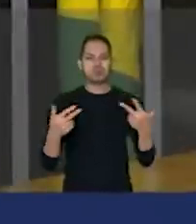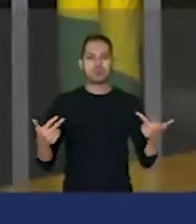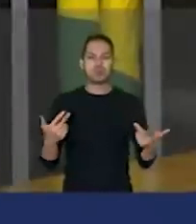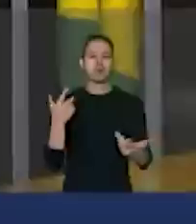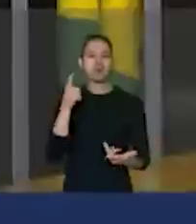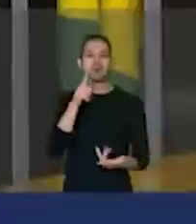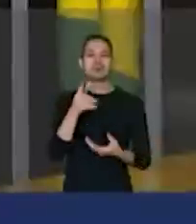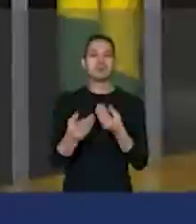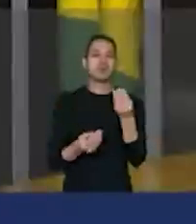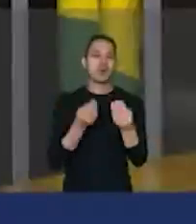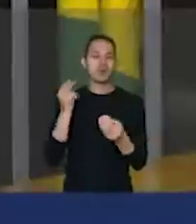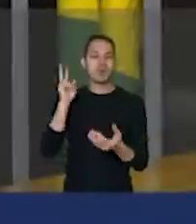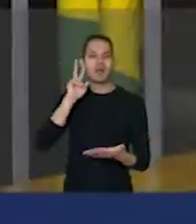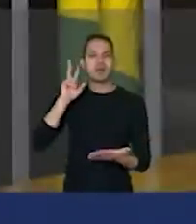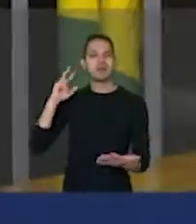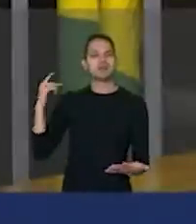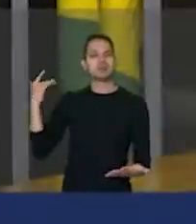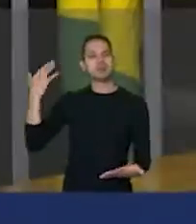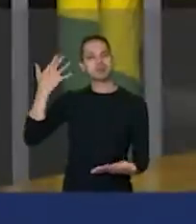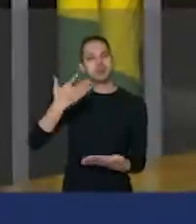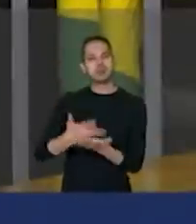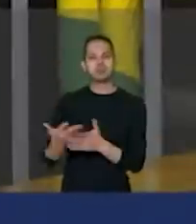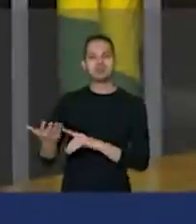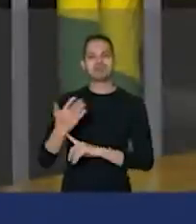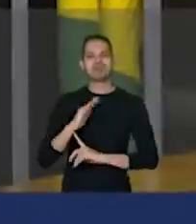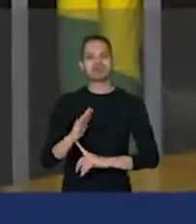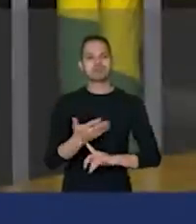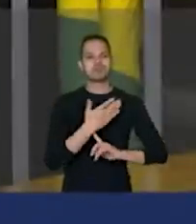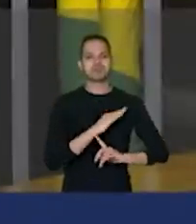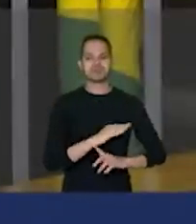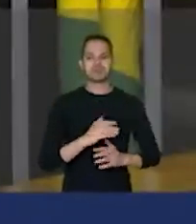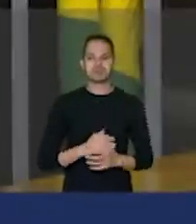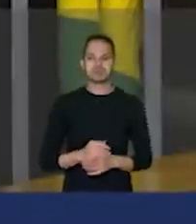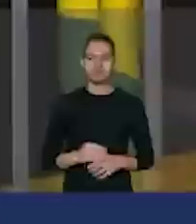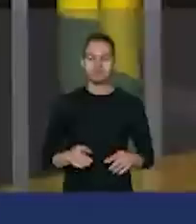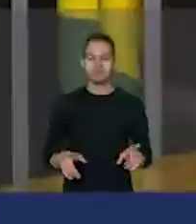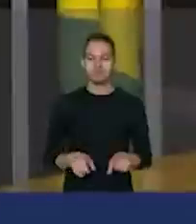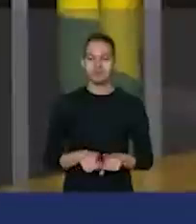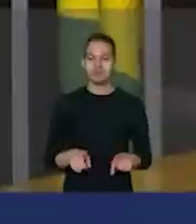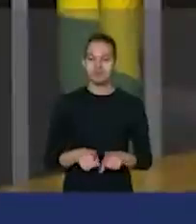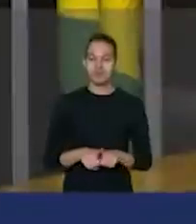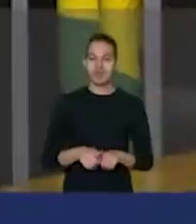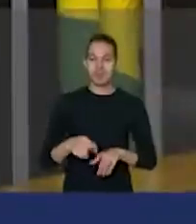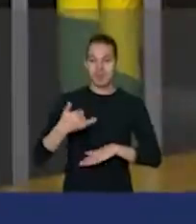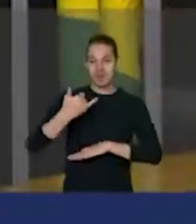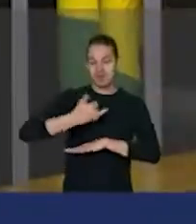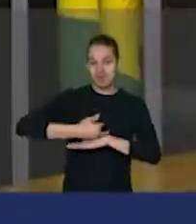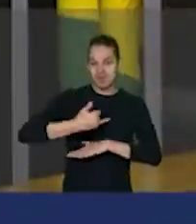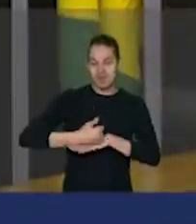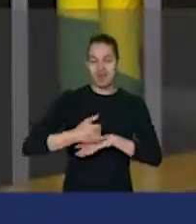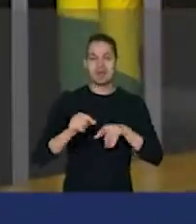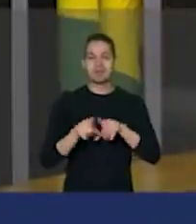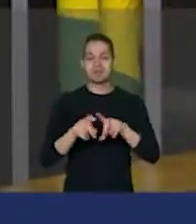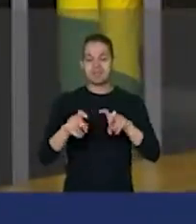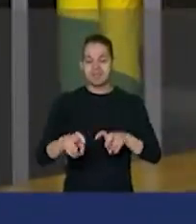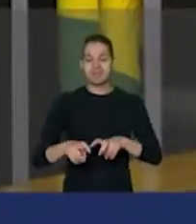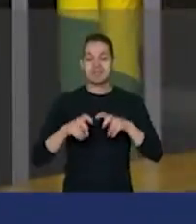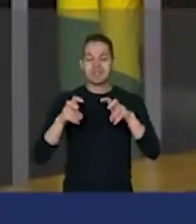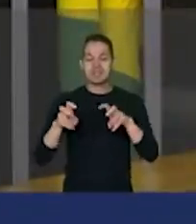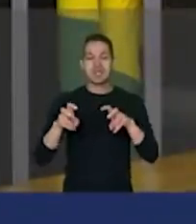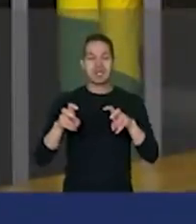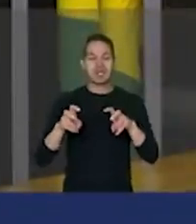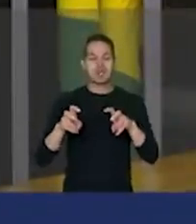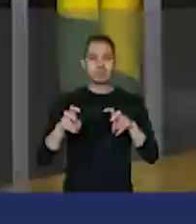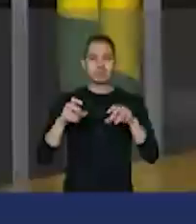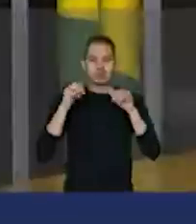a essa história de cooperação não é o complexo minerador de Ferro agricultura no cerrado é um dos grandes Marcos